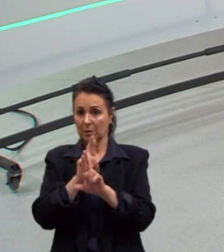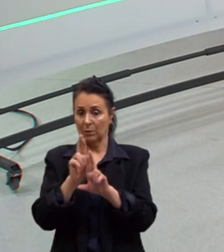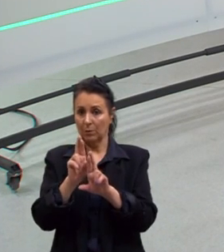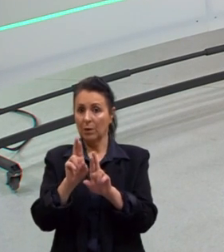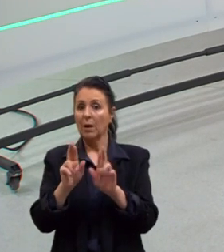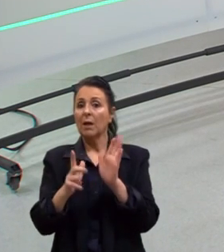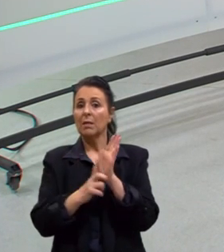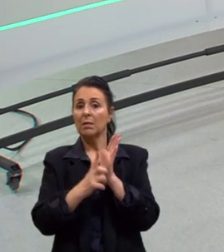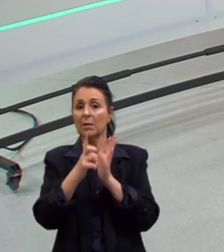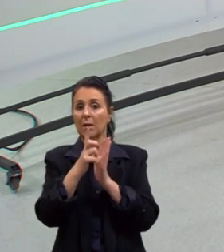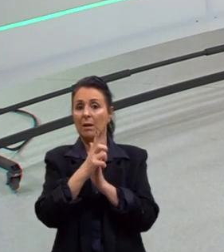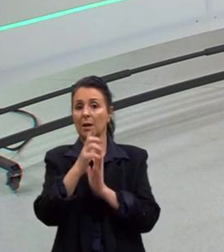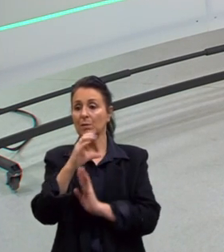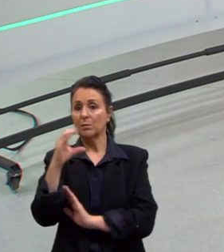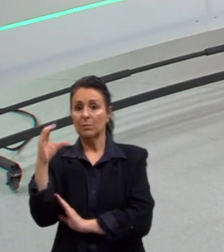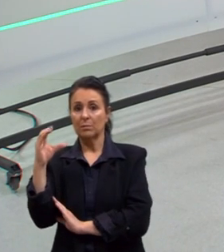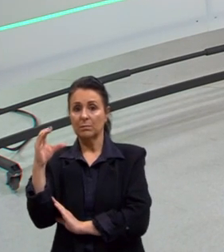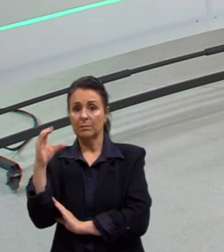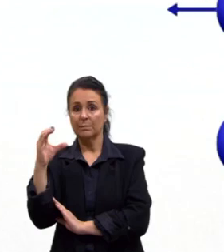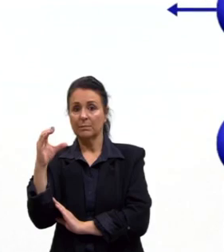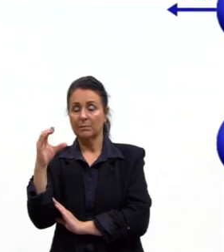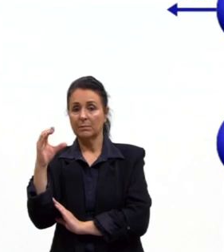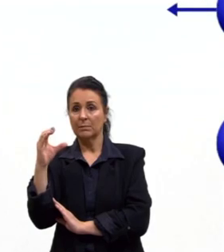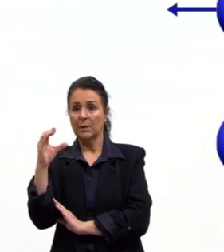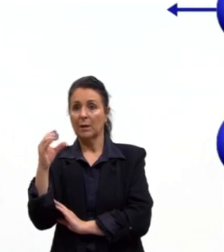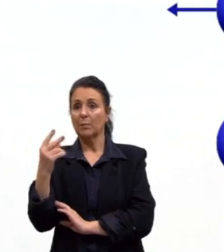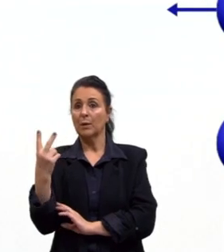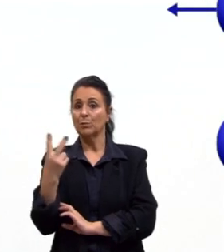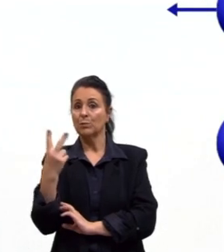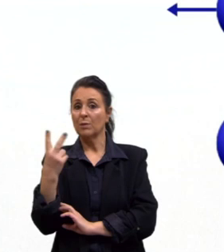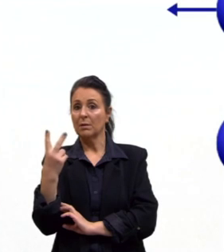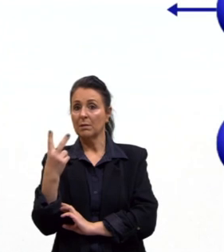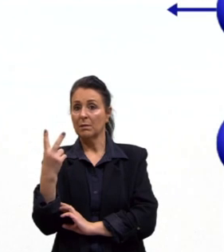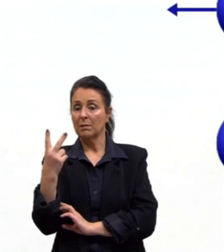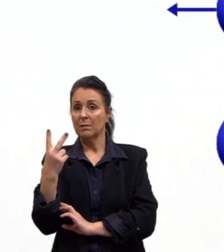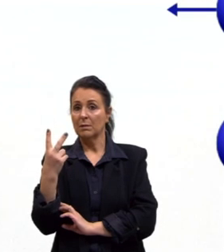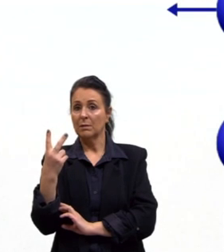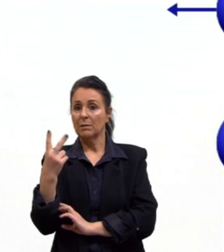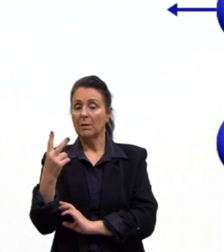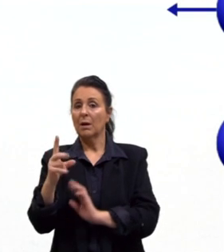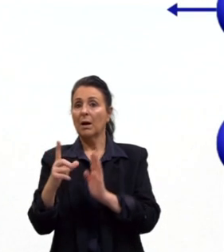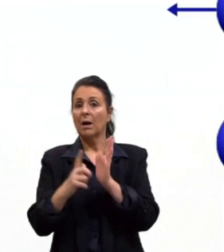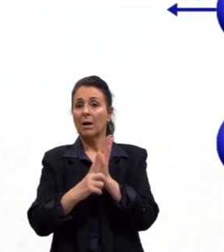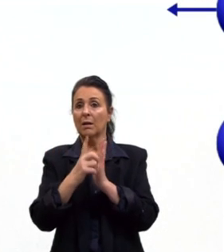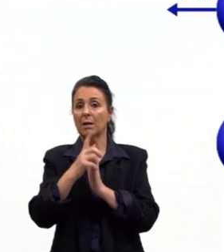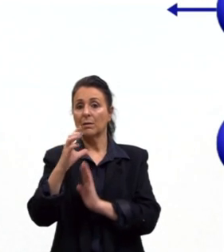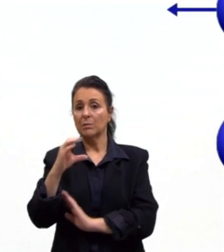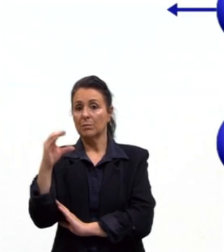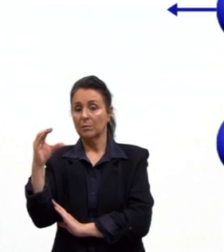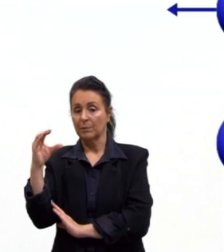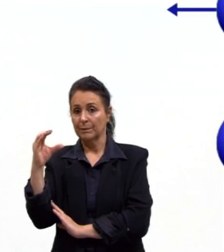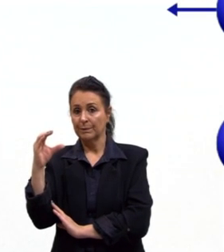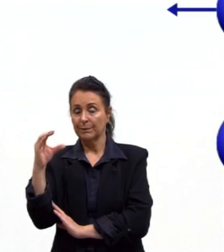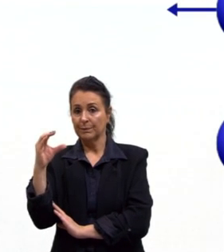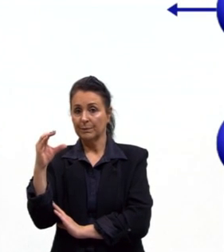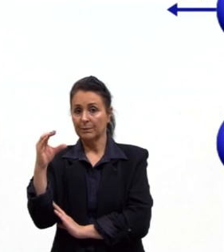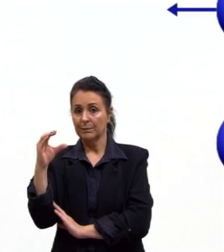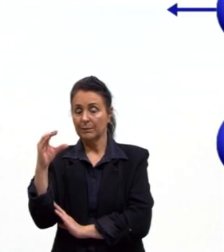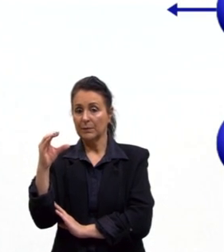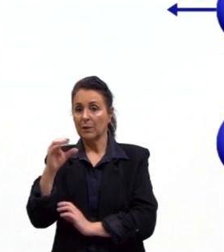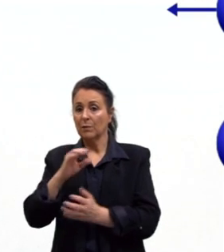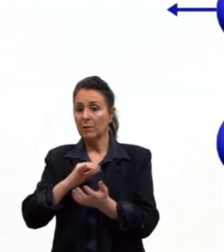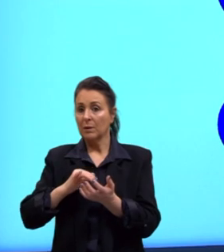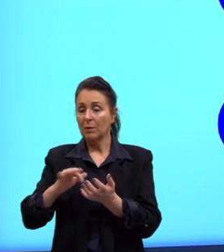da lei de come ela tá valendo então para os dois casos né a lei de cume ela vale tanto se eu for